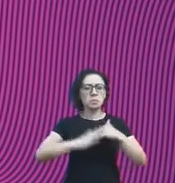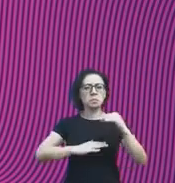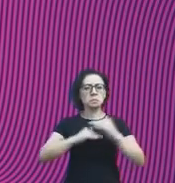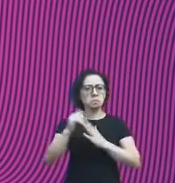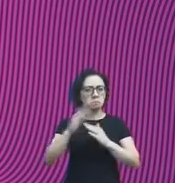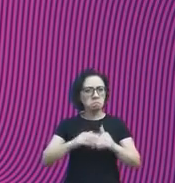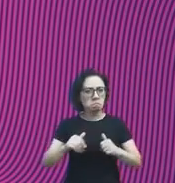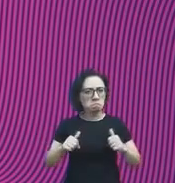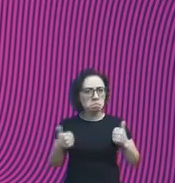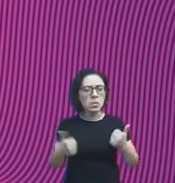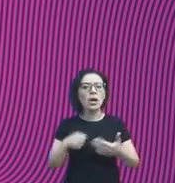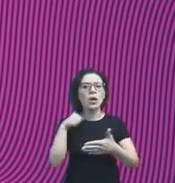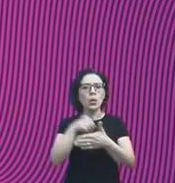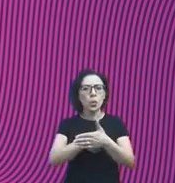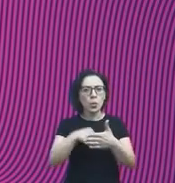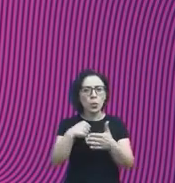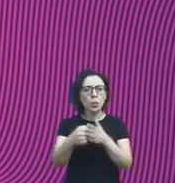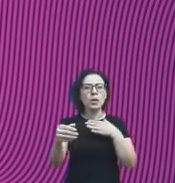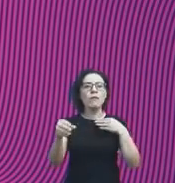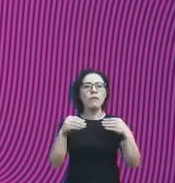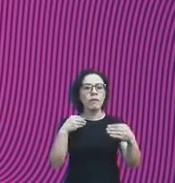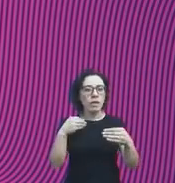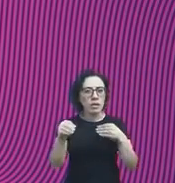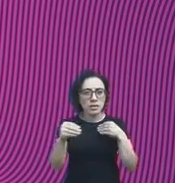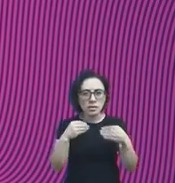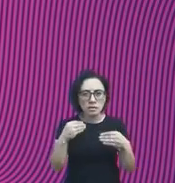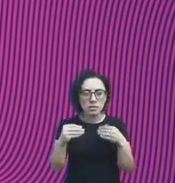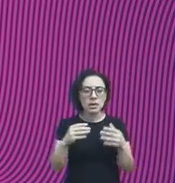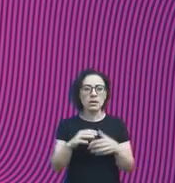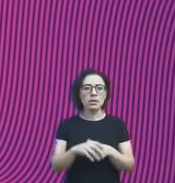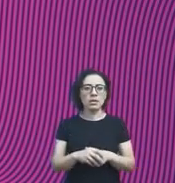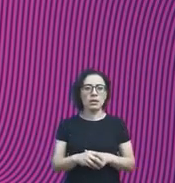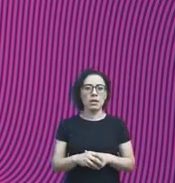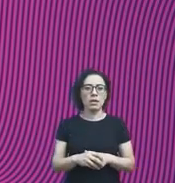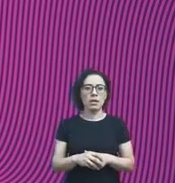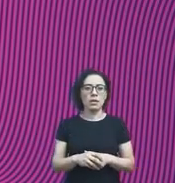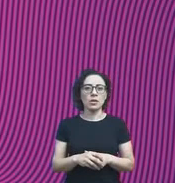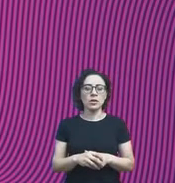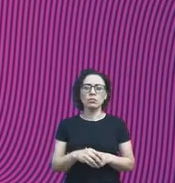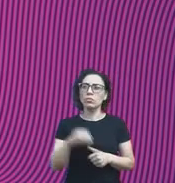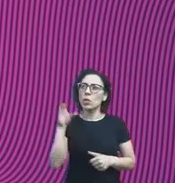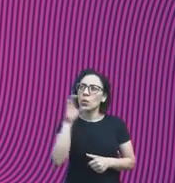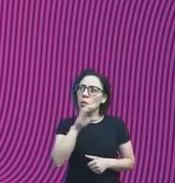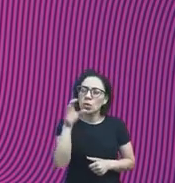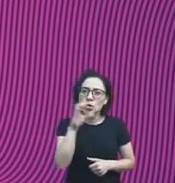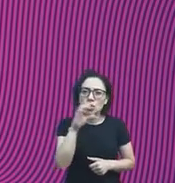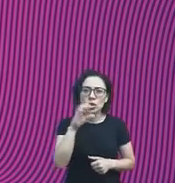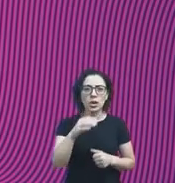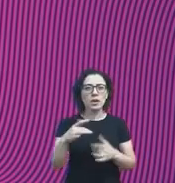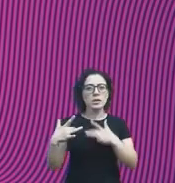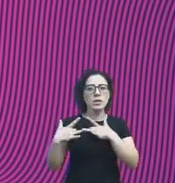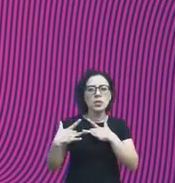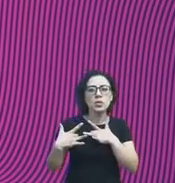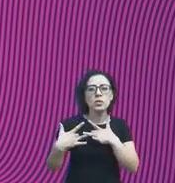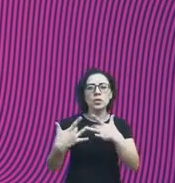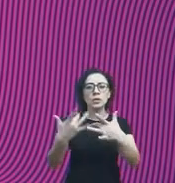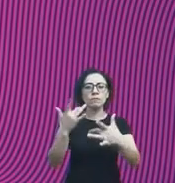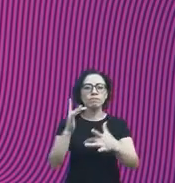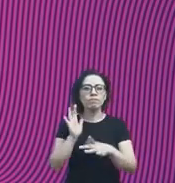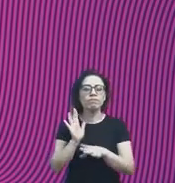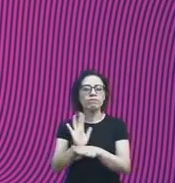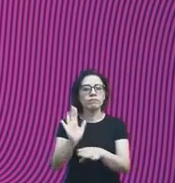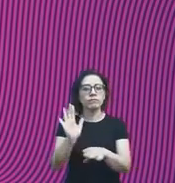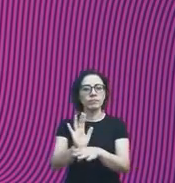resiliência, flexibilidade, sentido de urgência, solidariedade para o enfrentamento